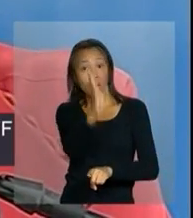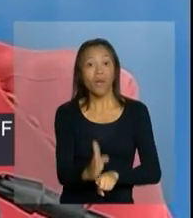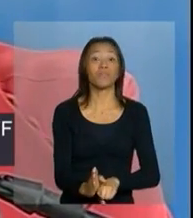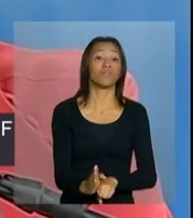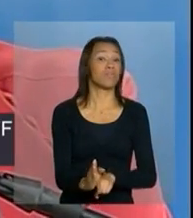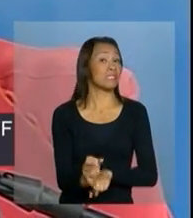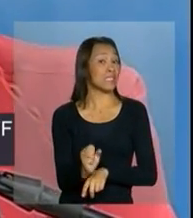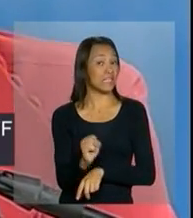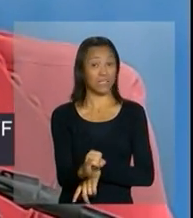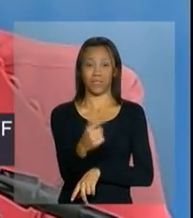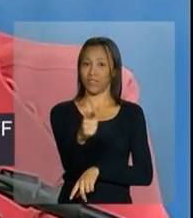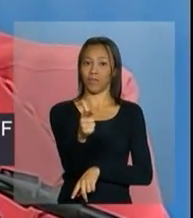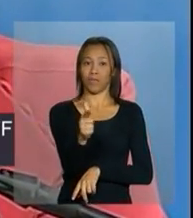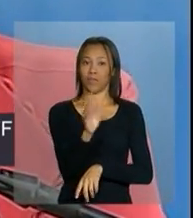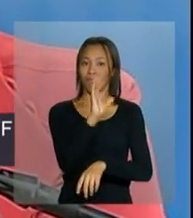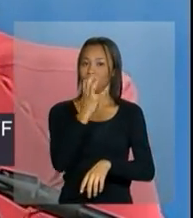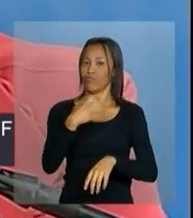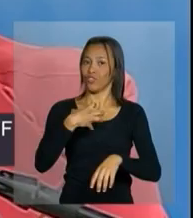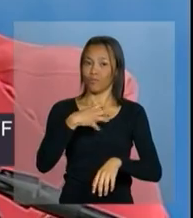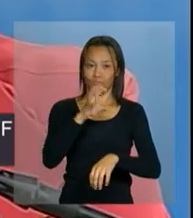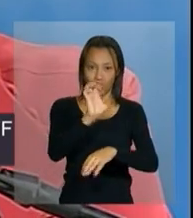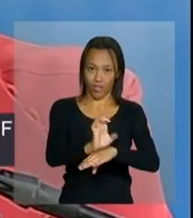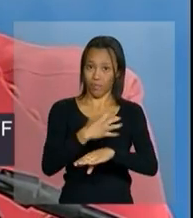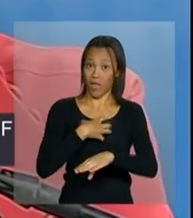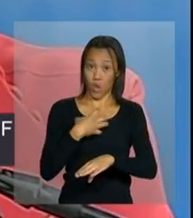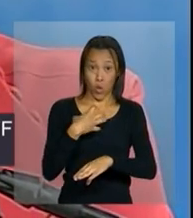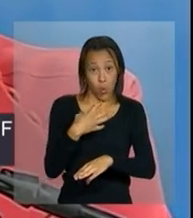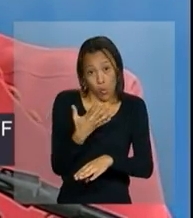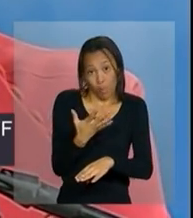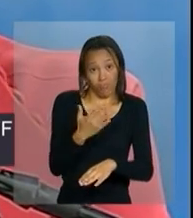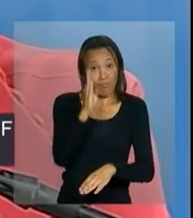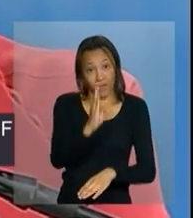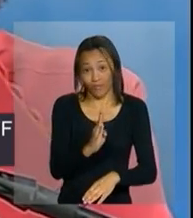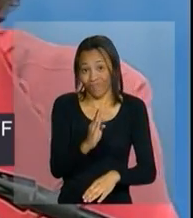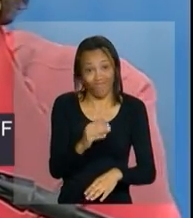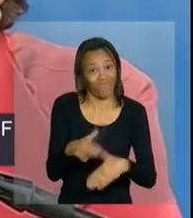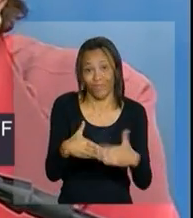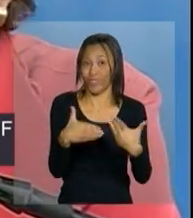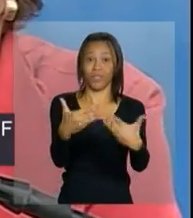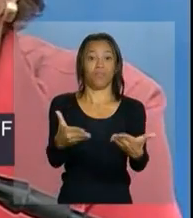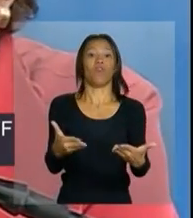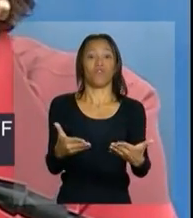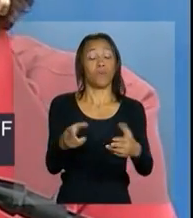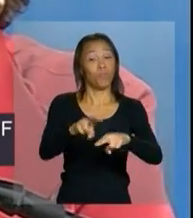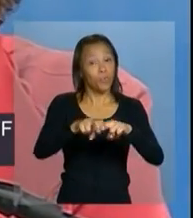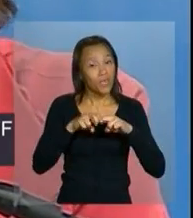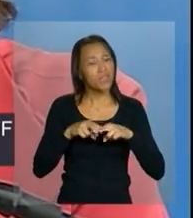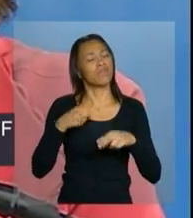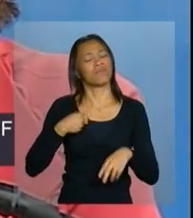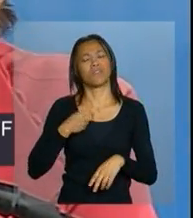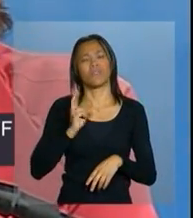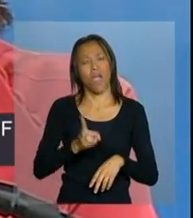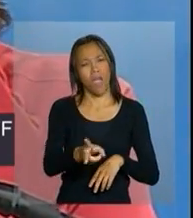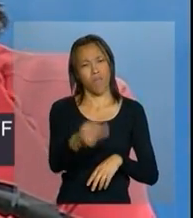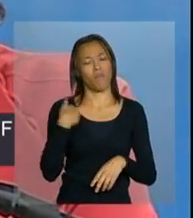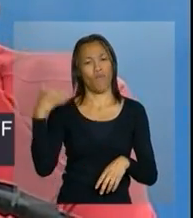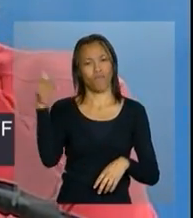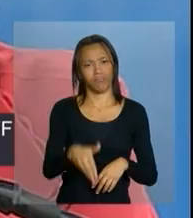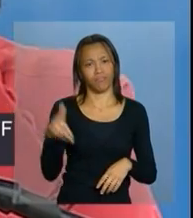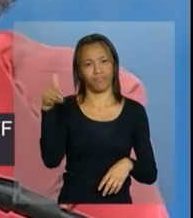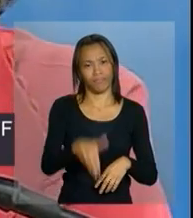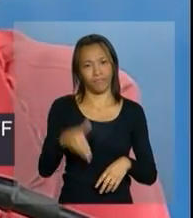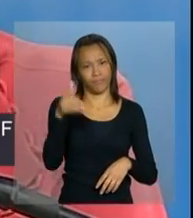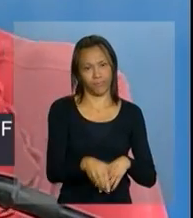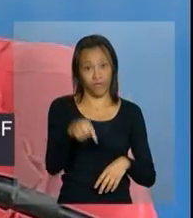a Bahia, o Brasil também não se desenvolve. Por isso, eu vou vir aqui